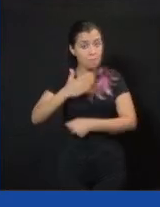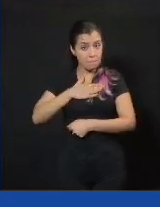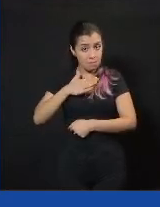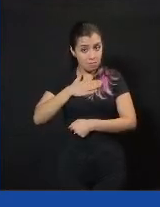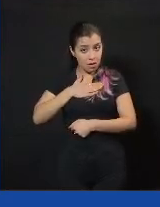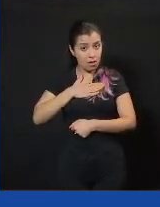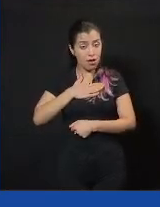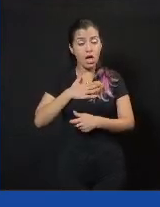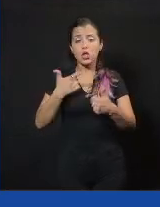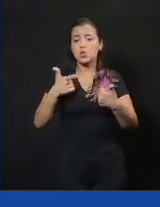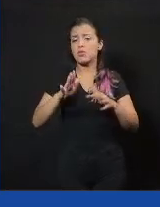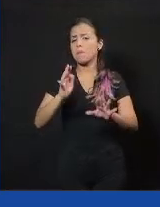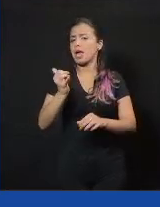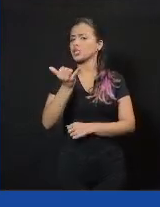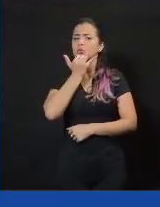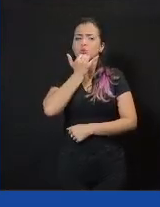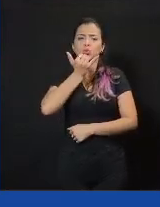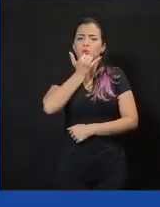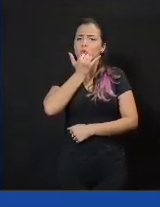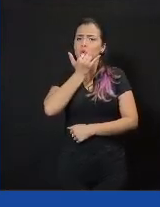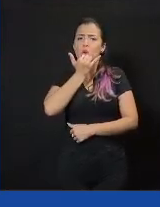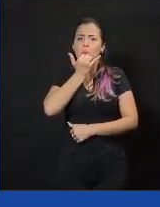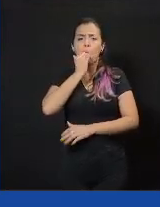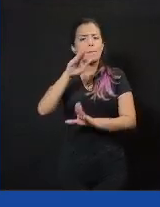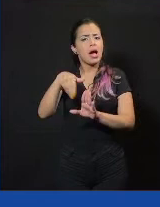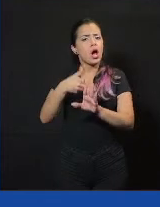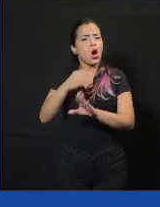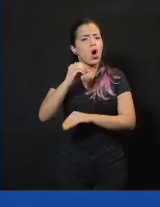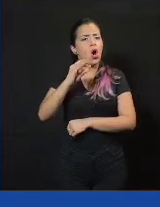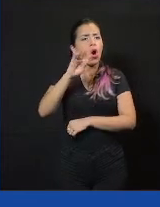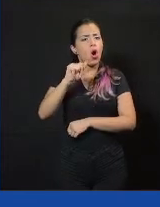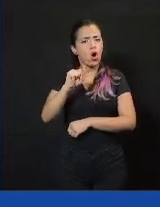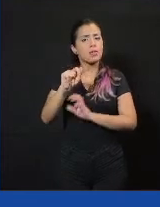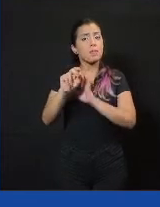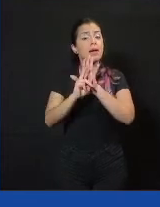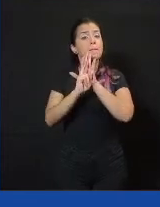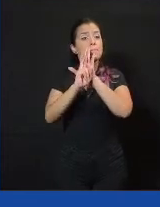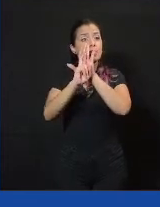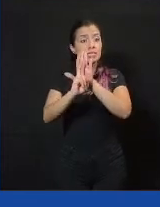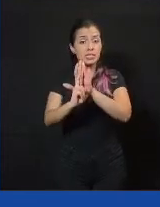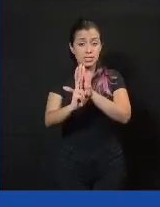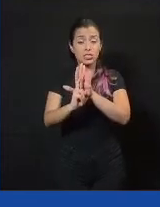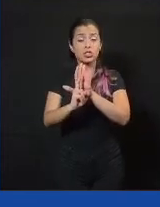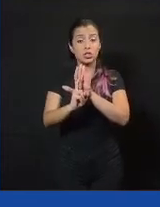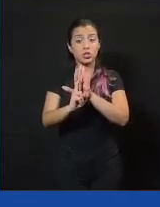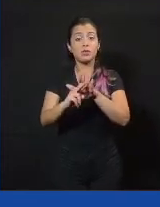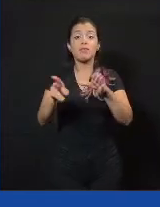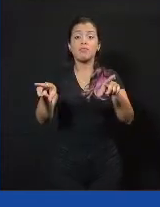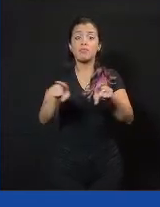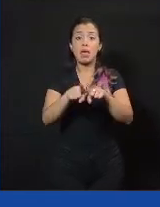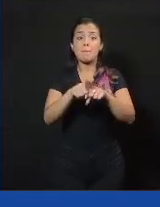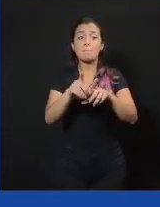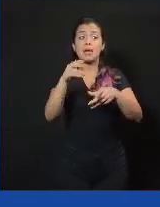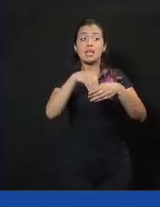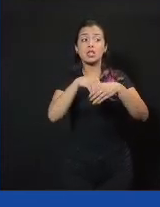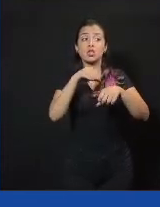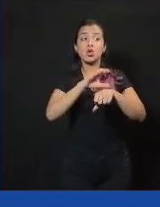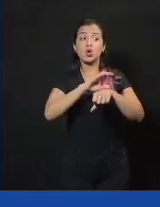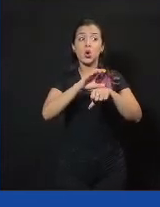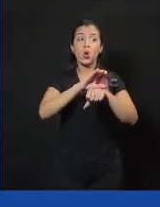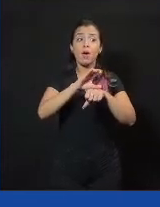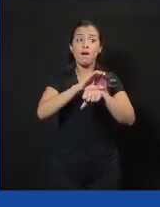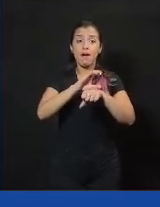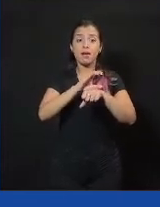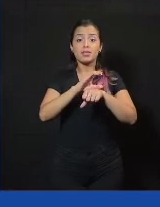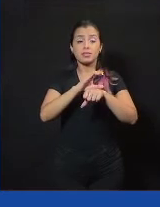mais justificativa para não ter cota de representatividade também no Congresso Nacional, segundo